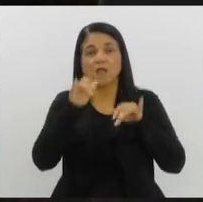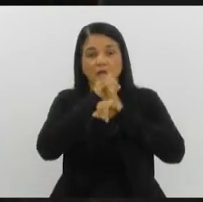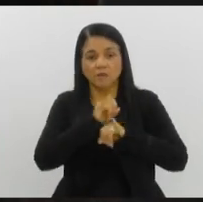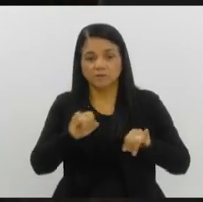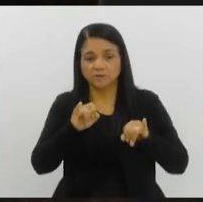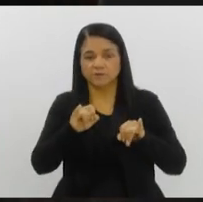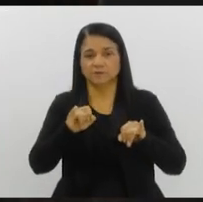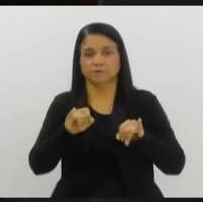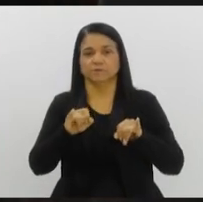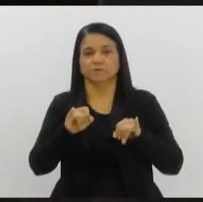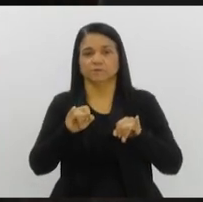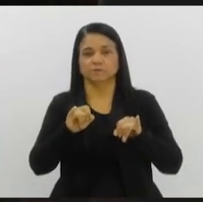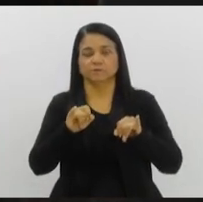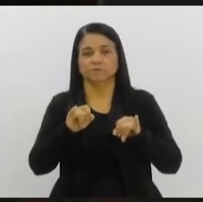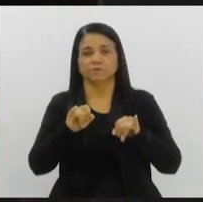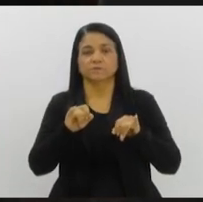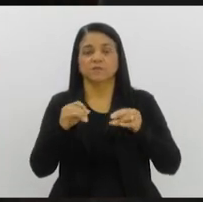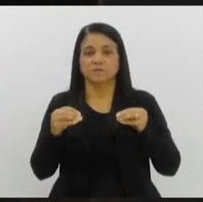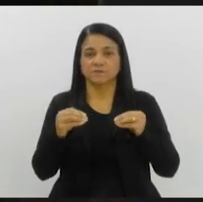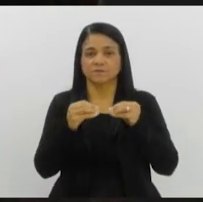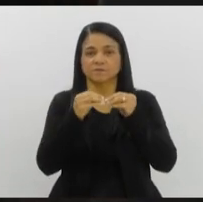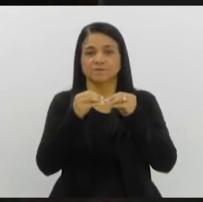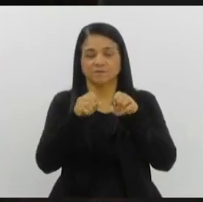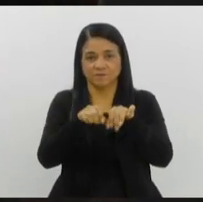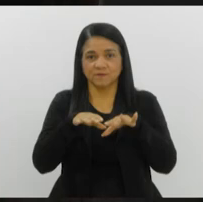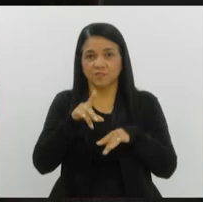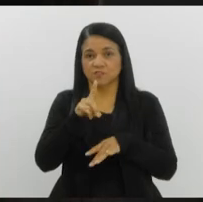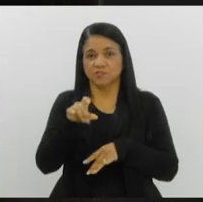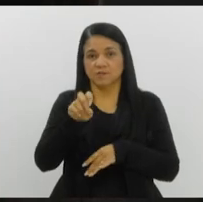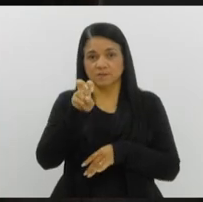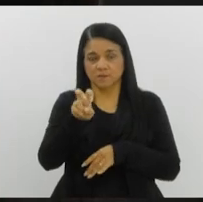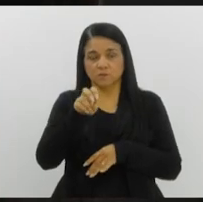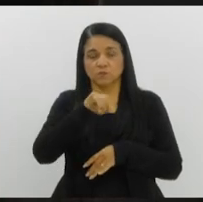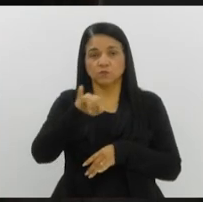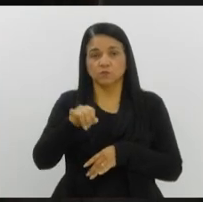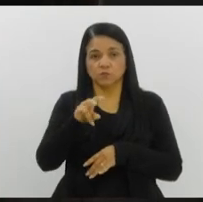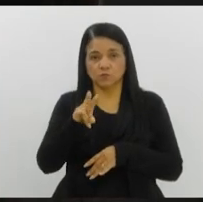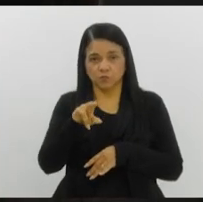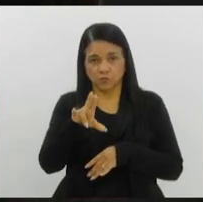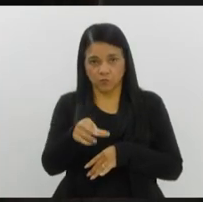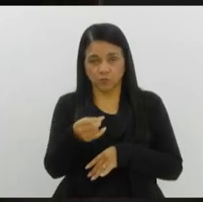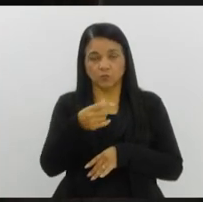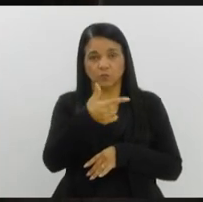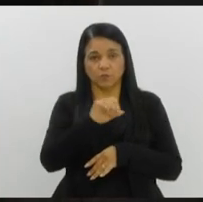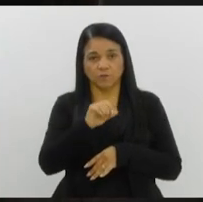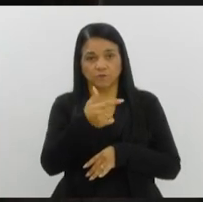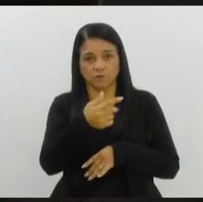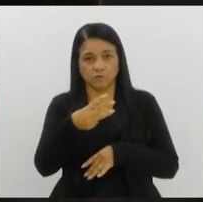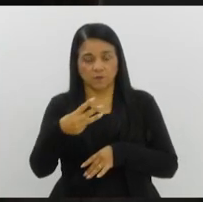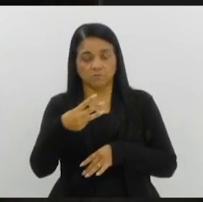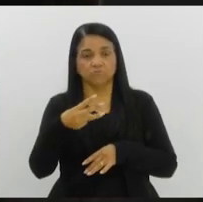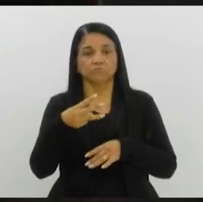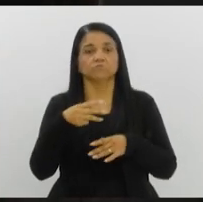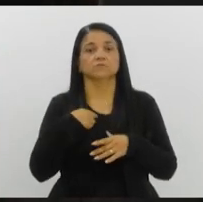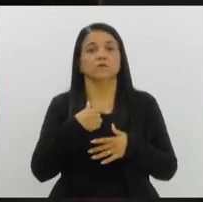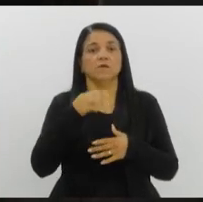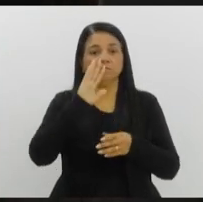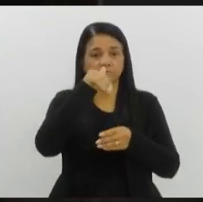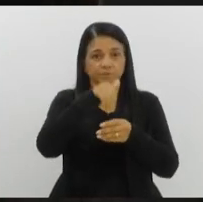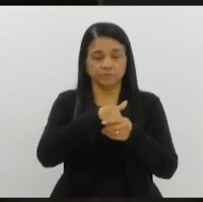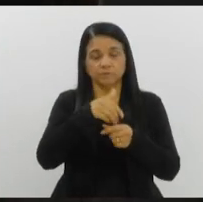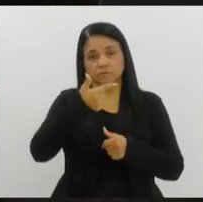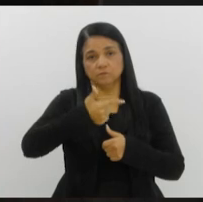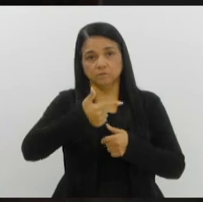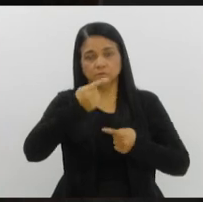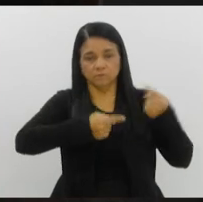Anuncio, sessão ordinária do dia 5 de junho de 2024, em tramitação ordinária, em votação, em segunda